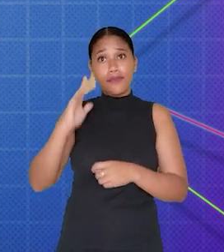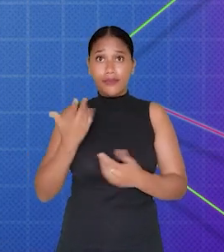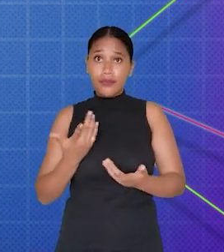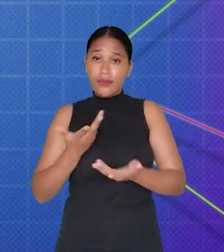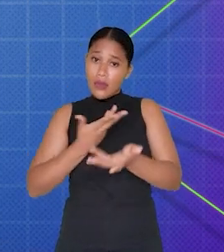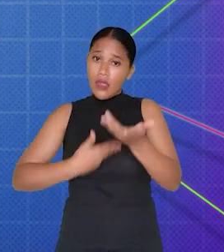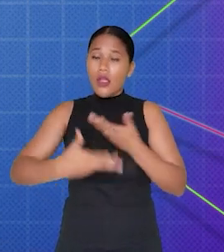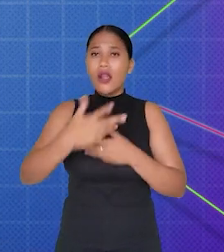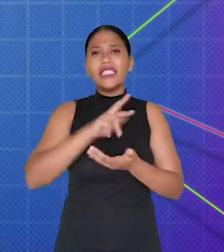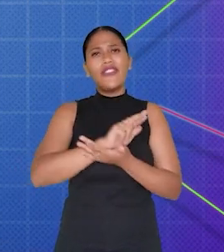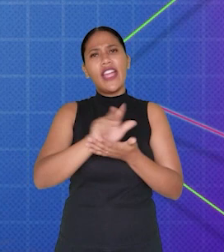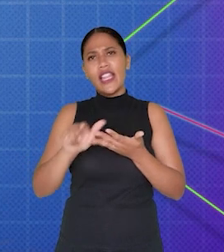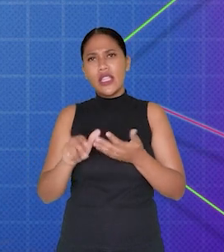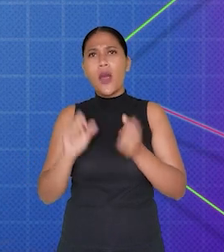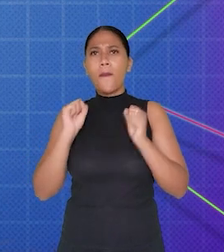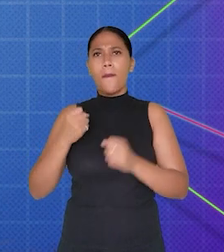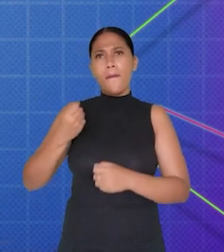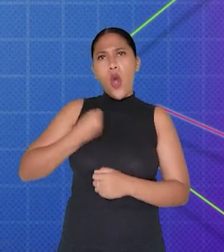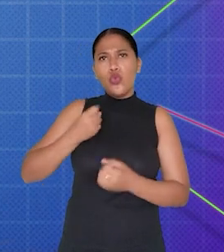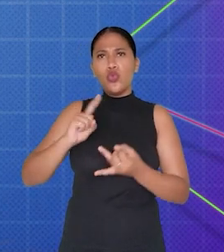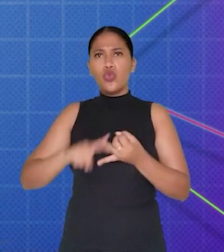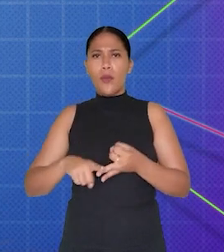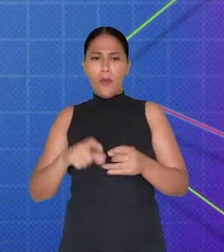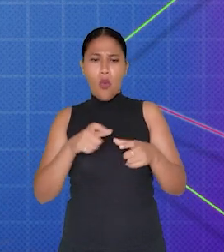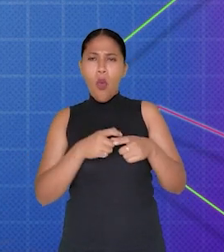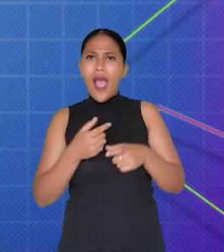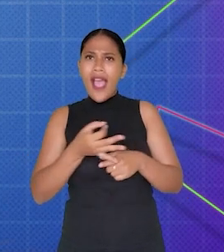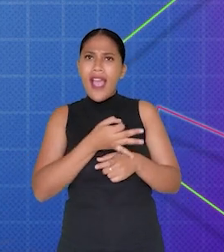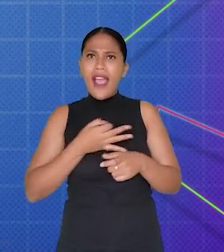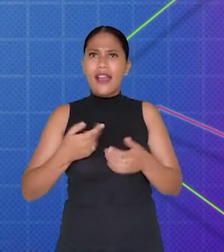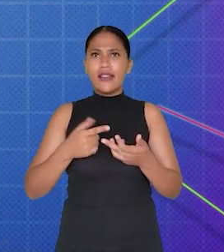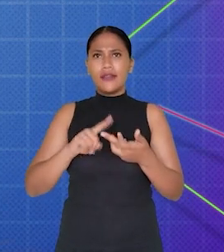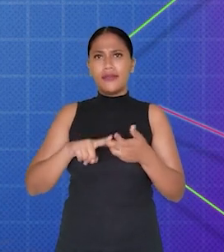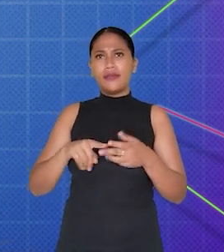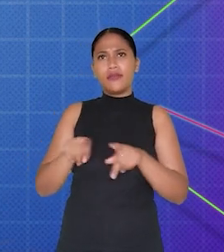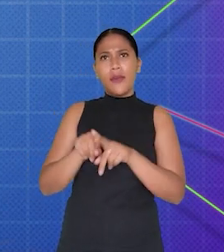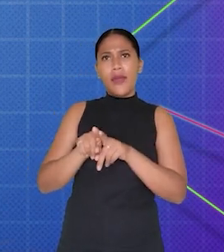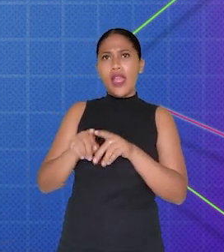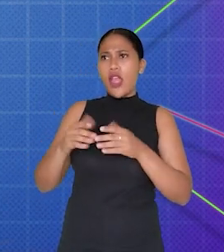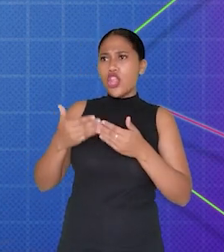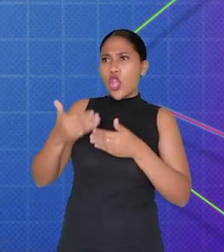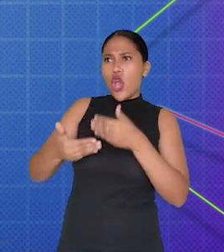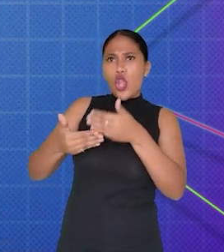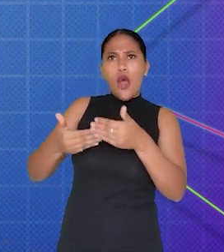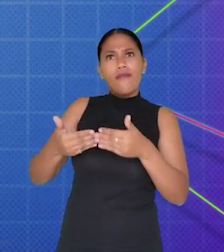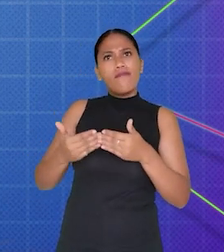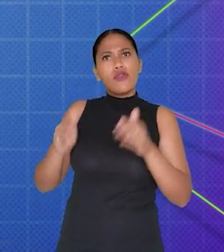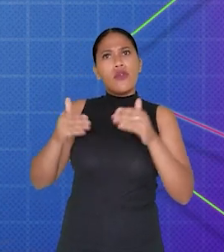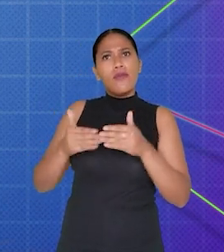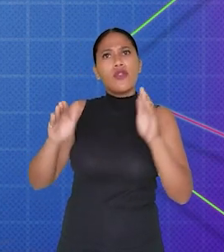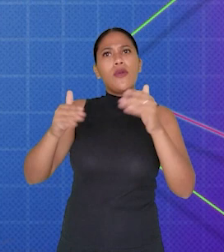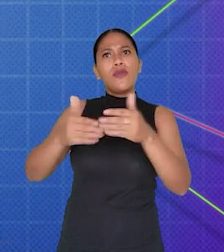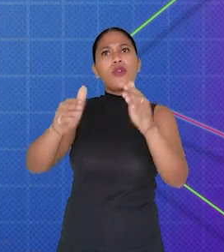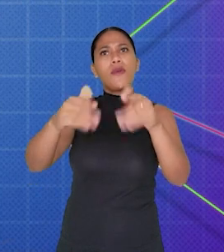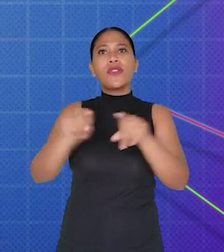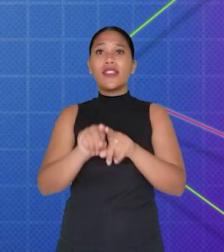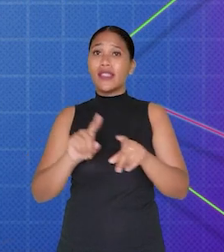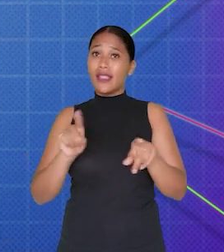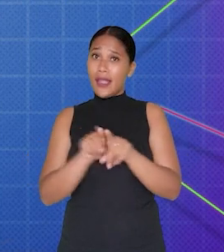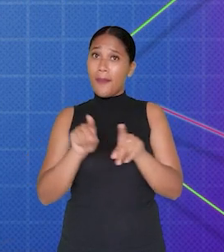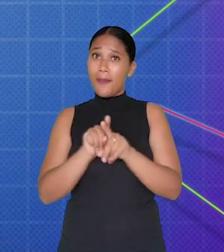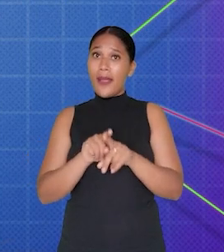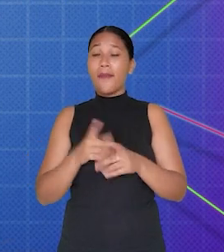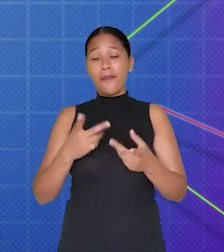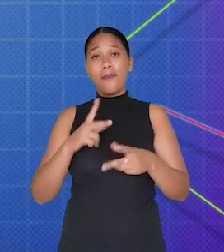As recompensas podem ser de diferentes tipos, como pontos, moedas virtuais, desbloqueios de novas fases ou personagens, itens especiais ou até mesmo